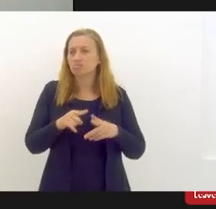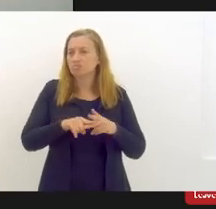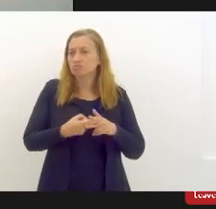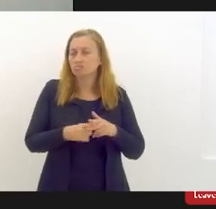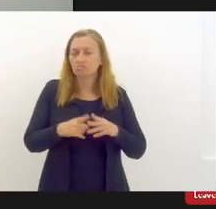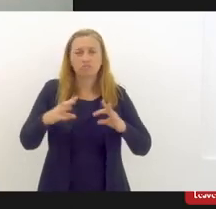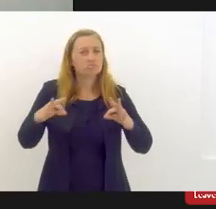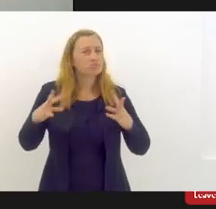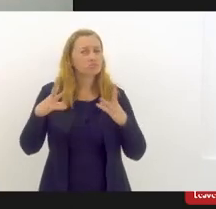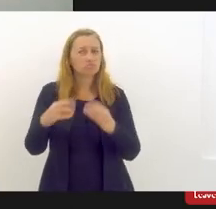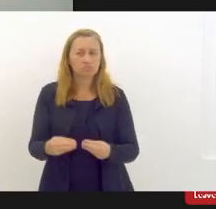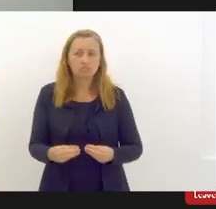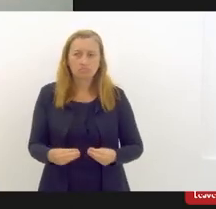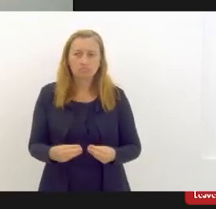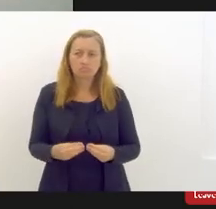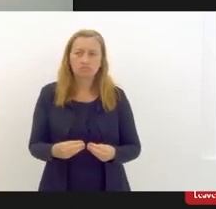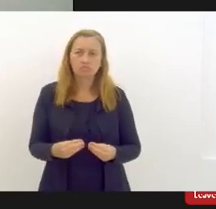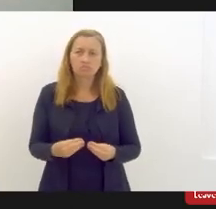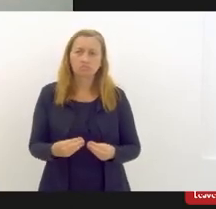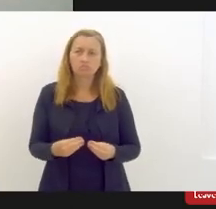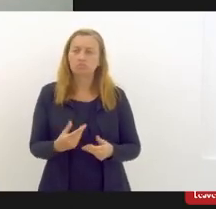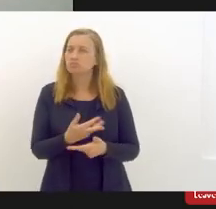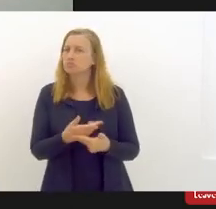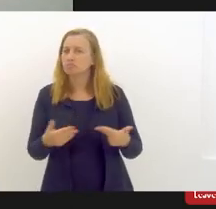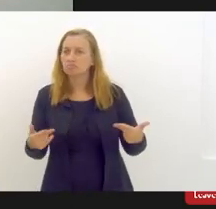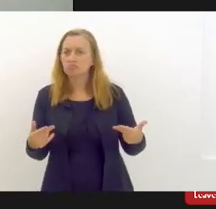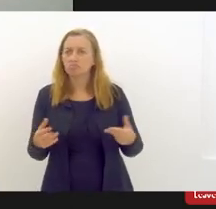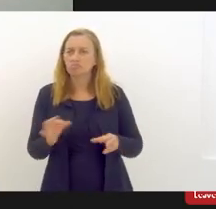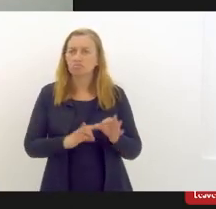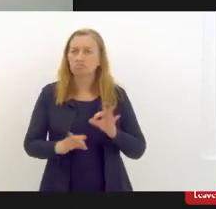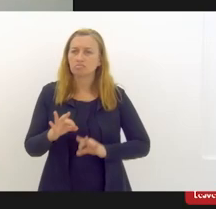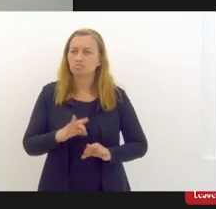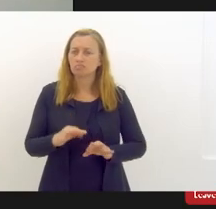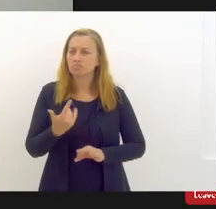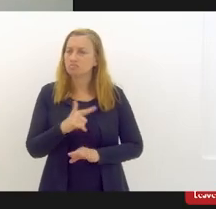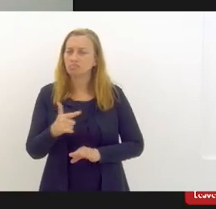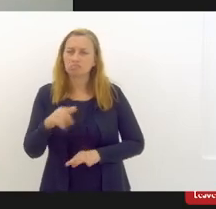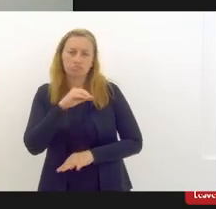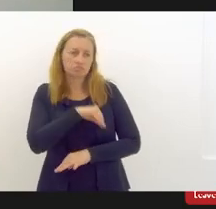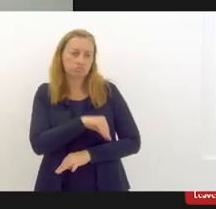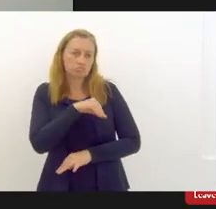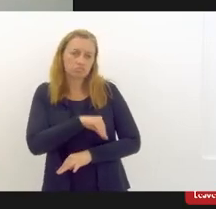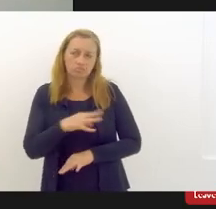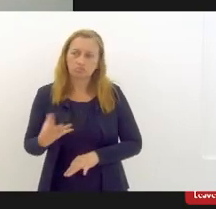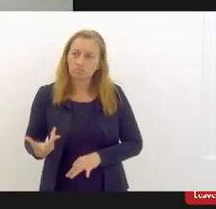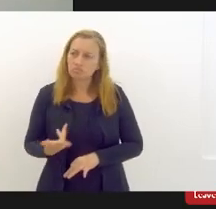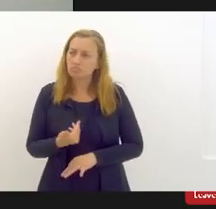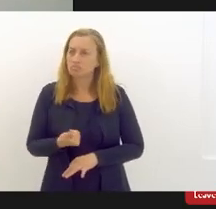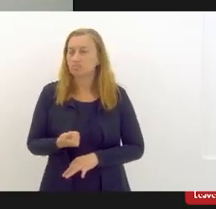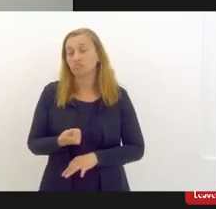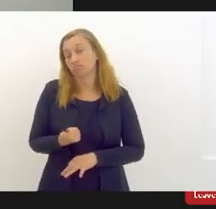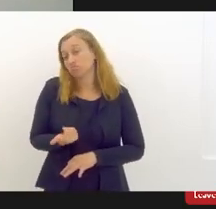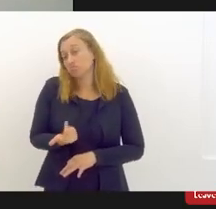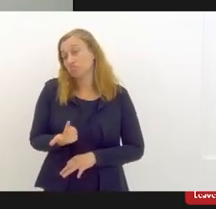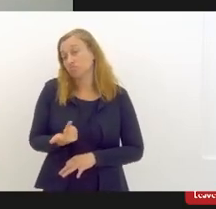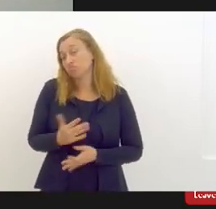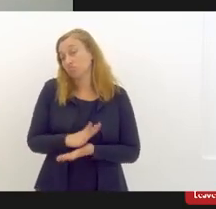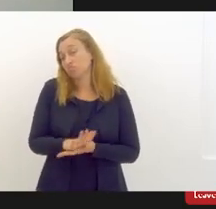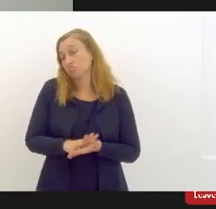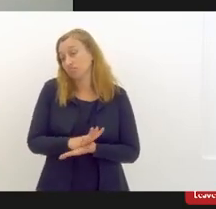estrutural, vai implementar N projetos, mas se você não garantir profissionais valorizados, nada disso